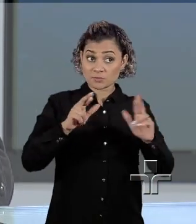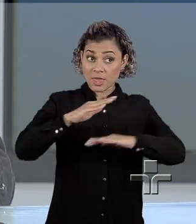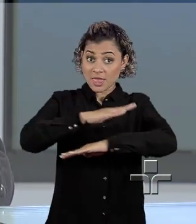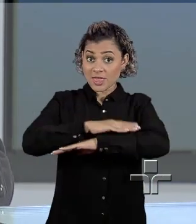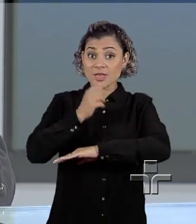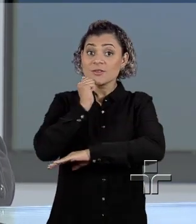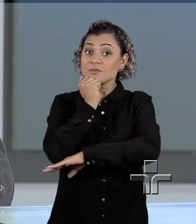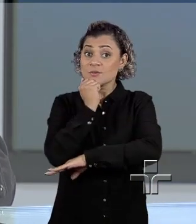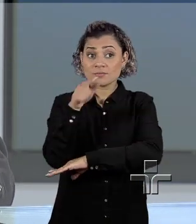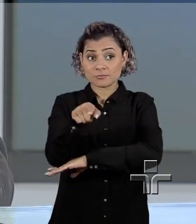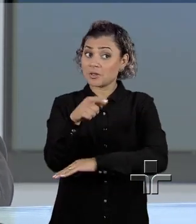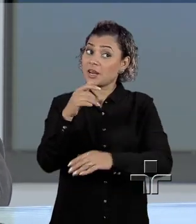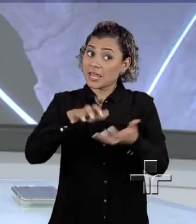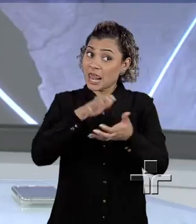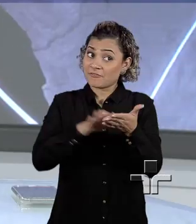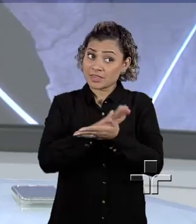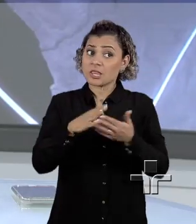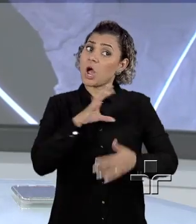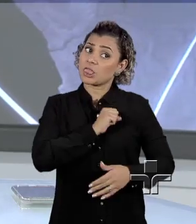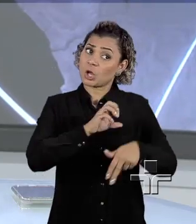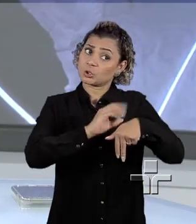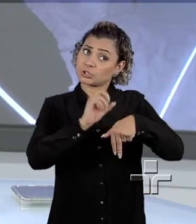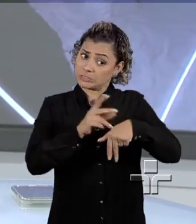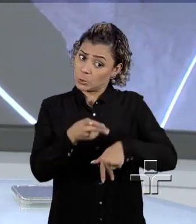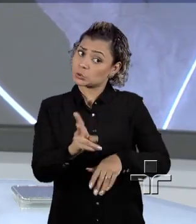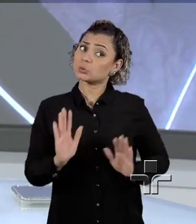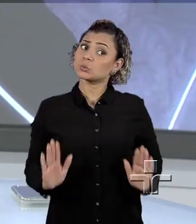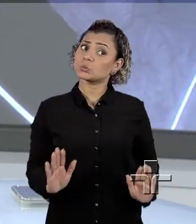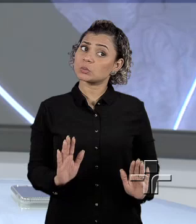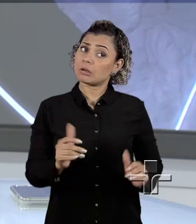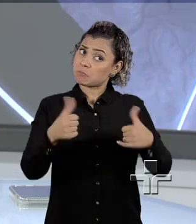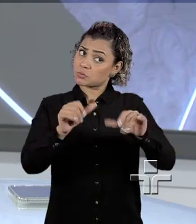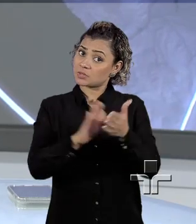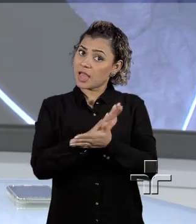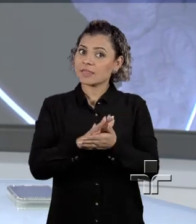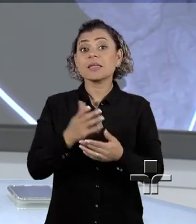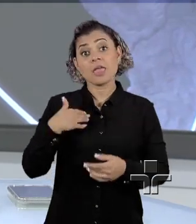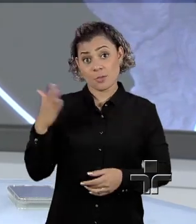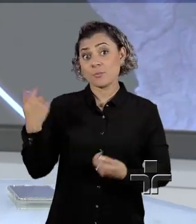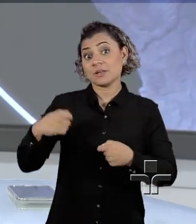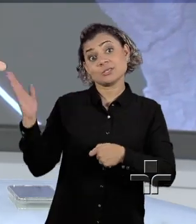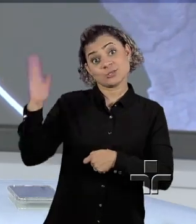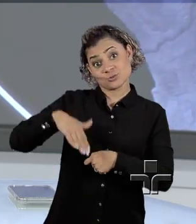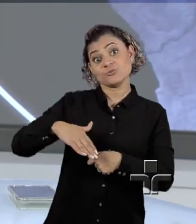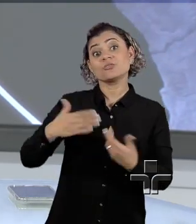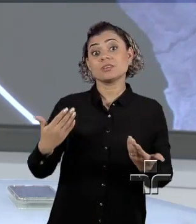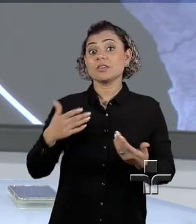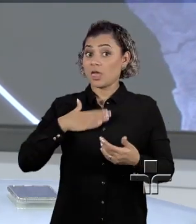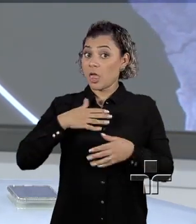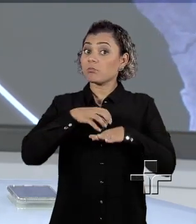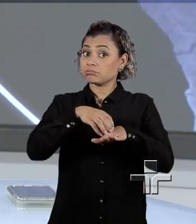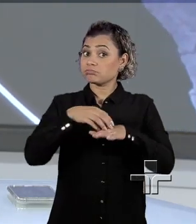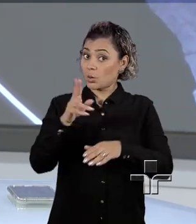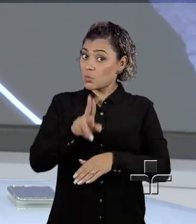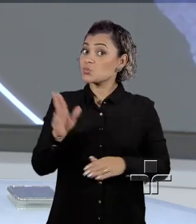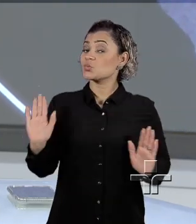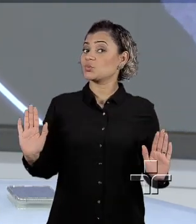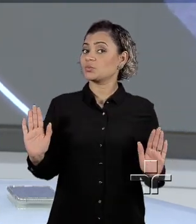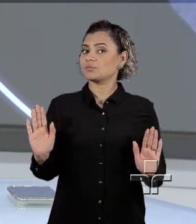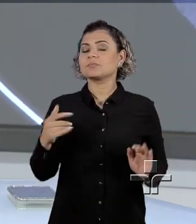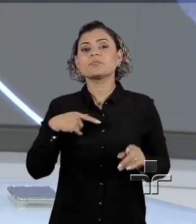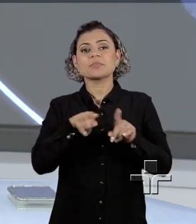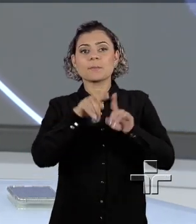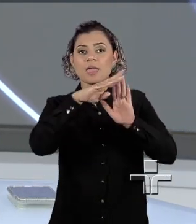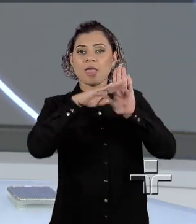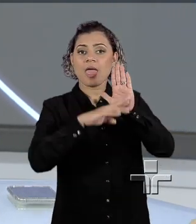greve, porque eu adoro assistir o Jornal da Cultura. Tem que deixar eu vir para cá, né? Só vem de transporte público, né, Gaudêncio? Veja a seguir,